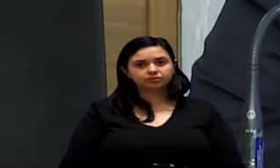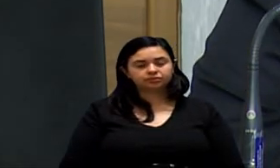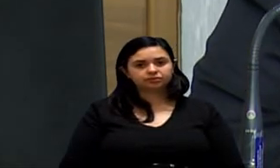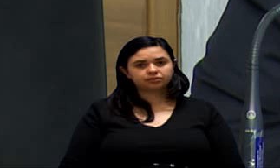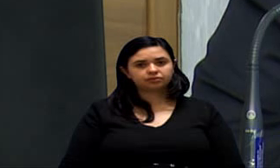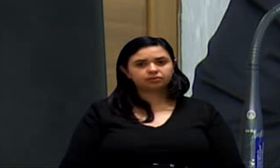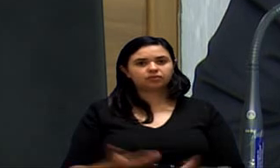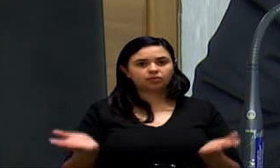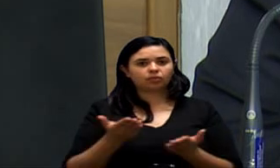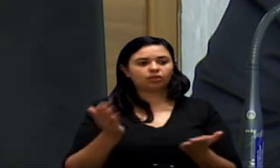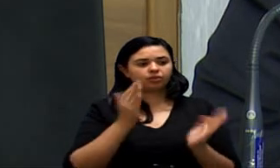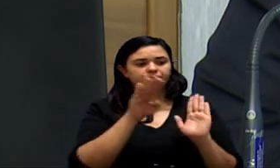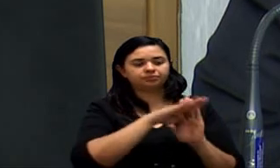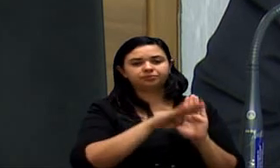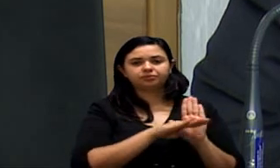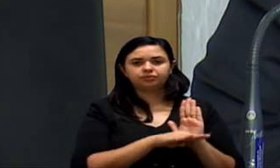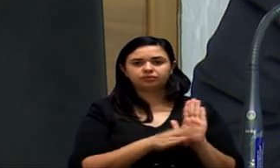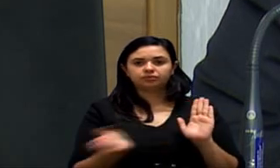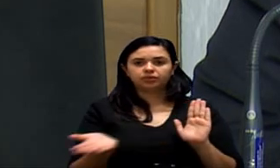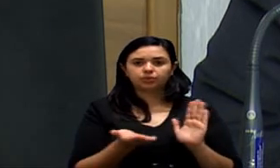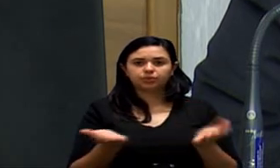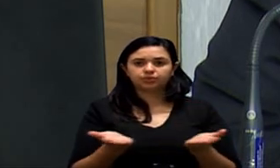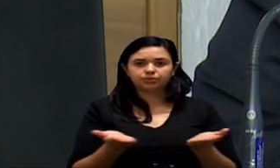Vamos entrar na ordem do dia. Projeto de lei